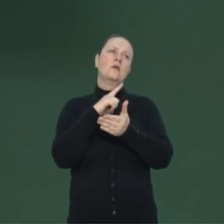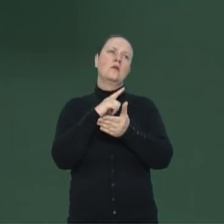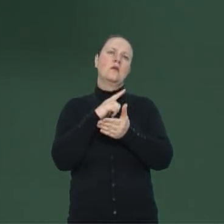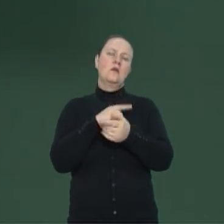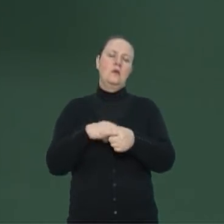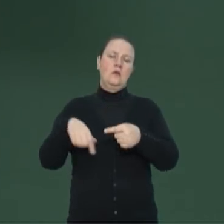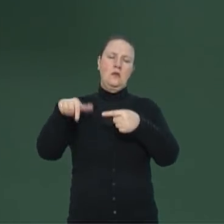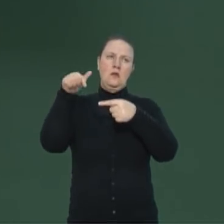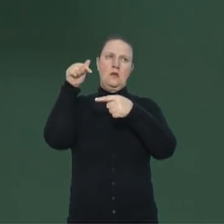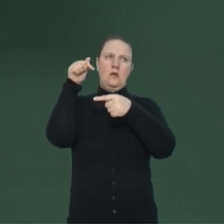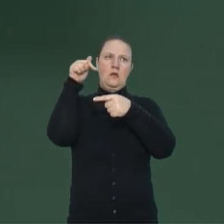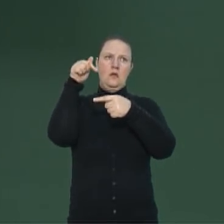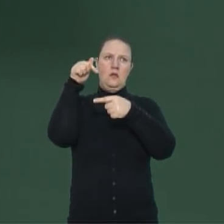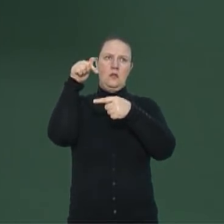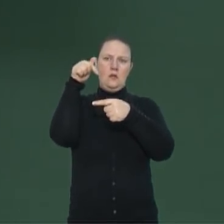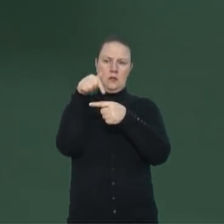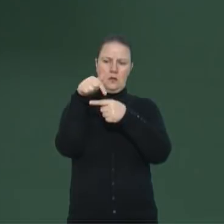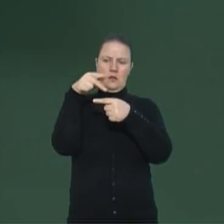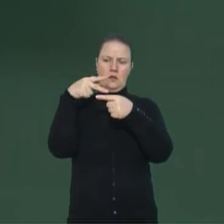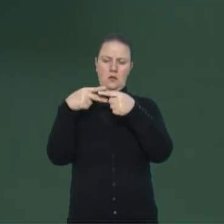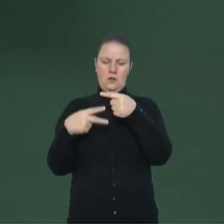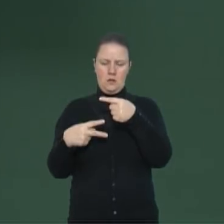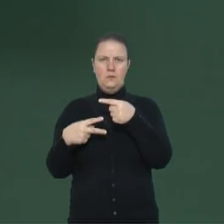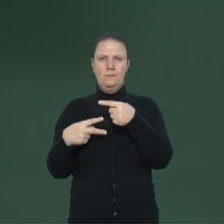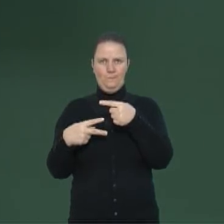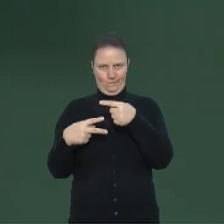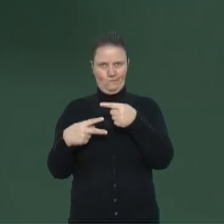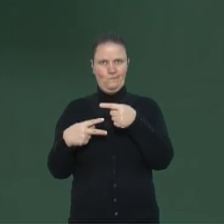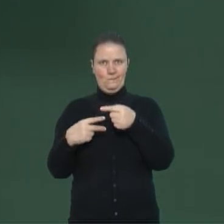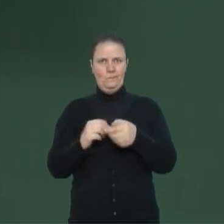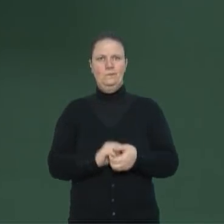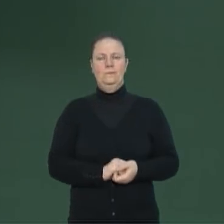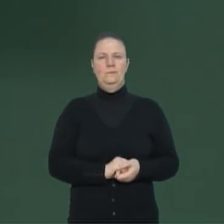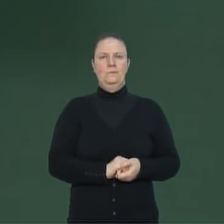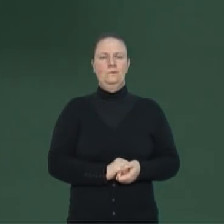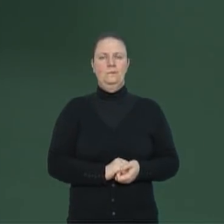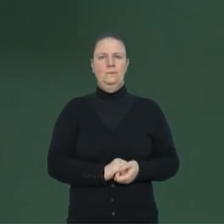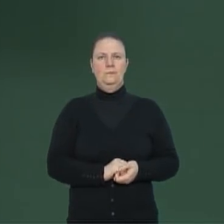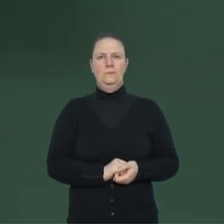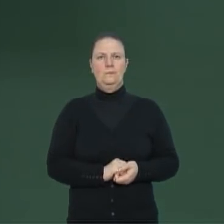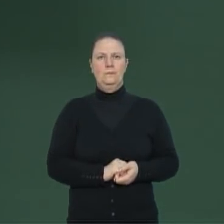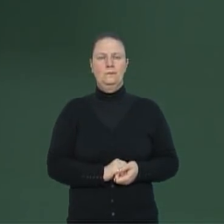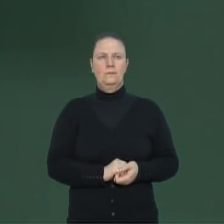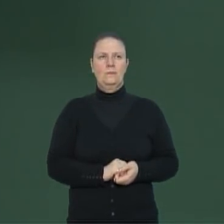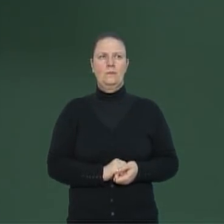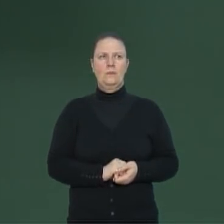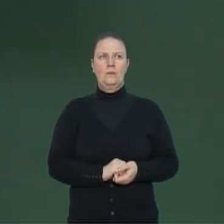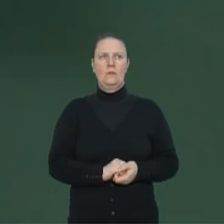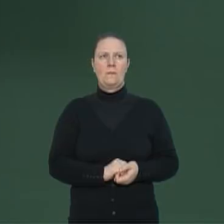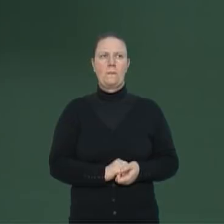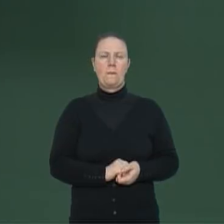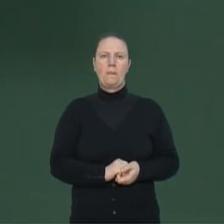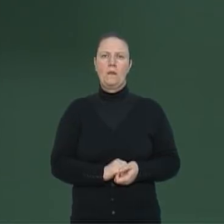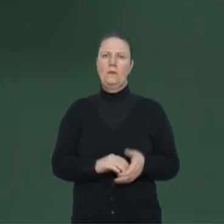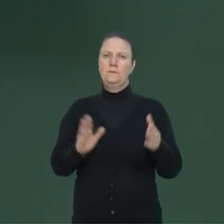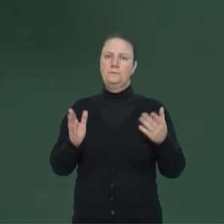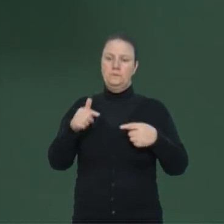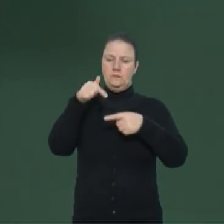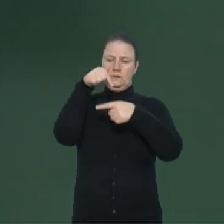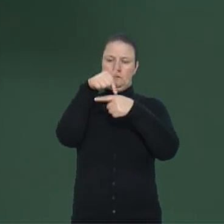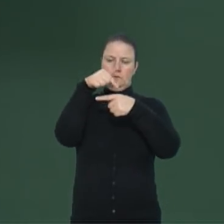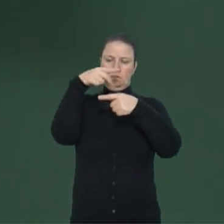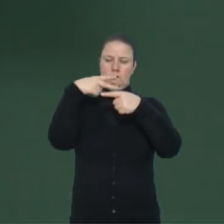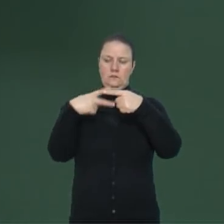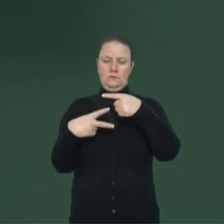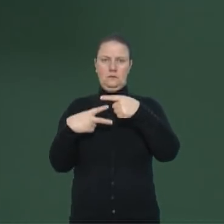2. A metade não é dividir por 2, então eu deixei 7 sobre 2, ok? Certo? Então tá lá. Peguei 7 sobre